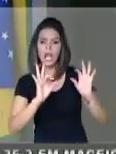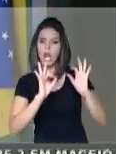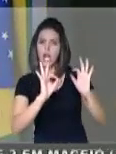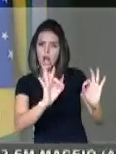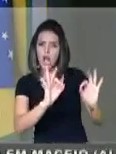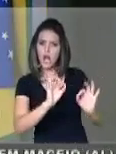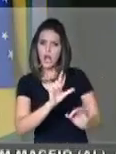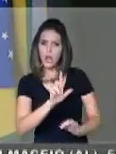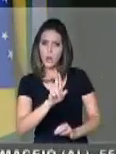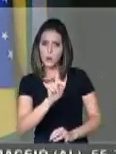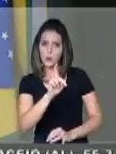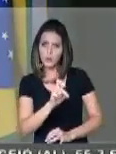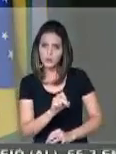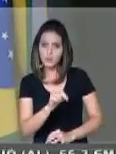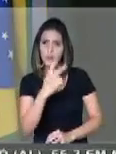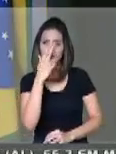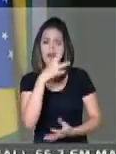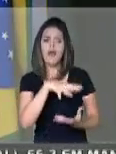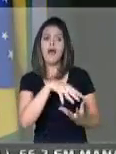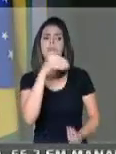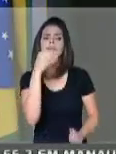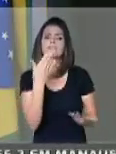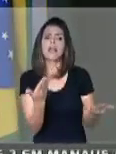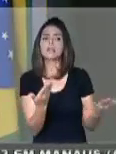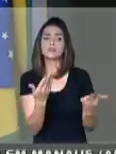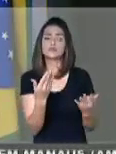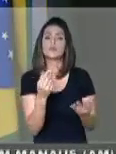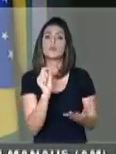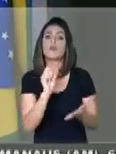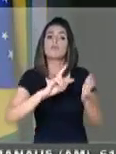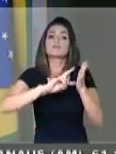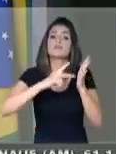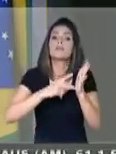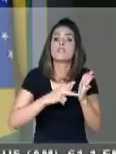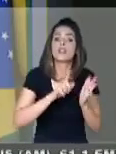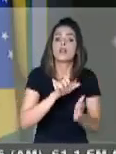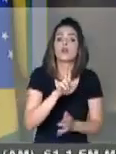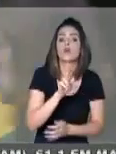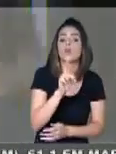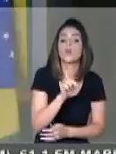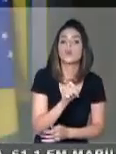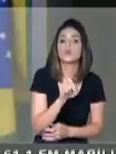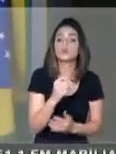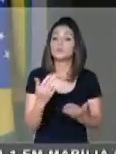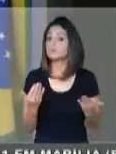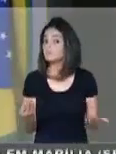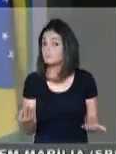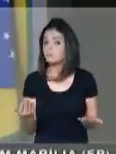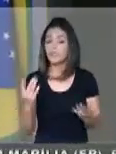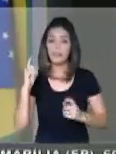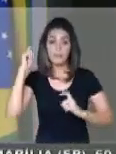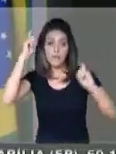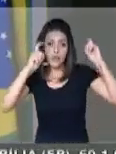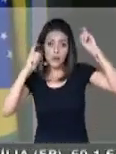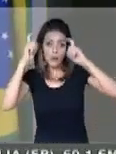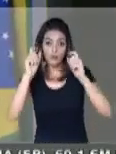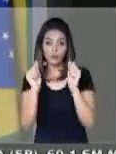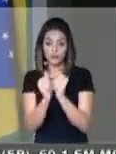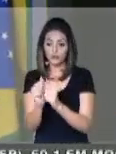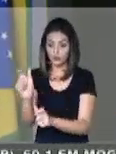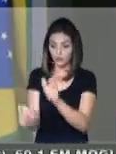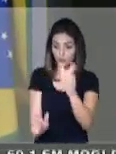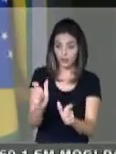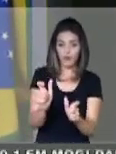bastante abstrata. E aí a grande preocupação que nós tivemos, junto com toda a consultoria